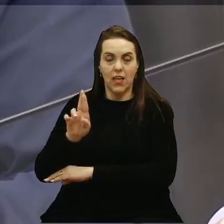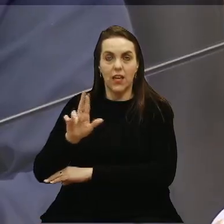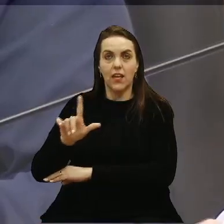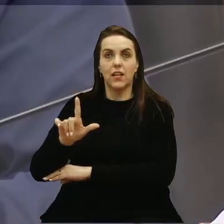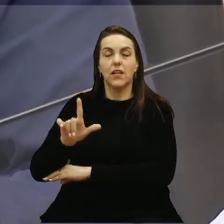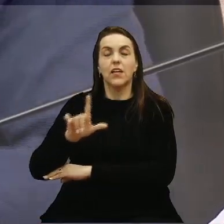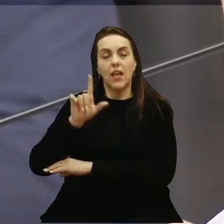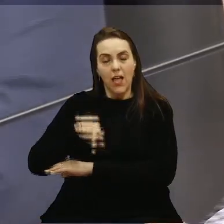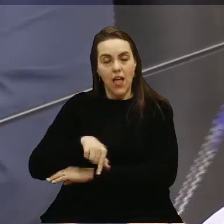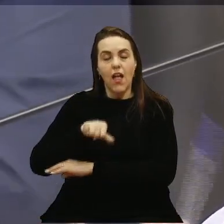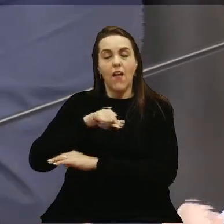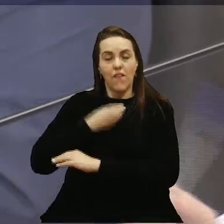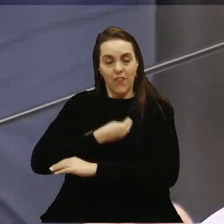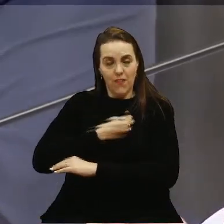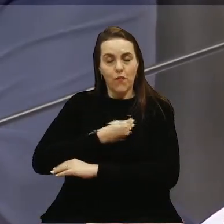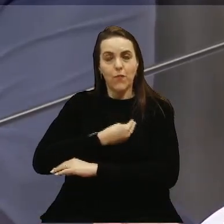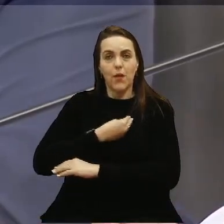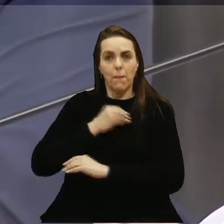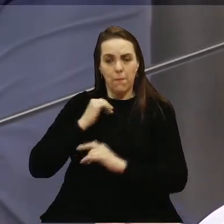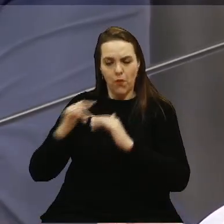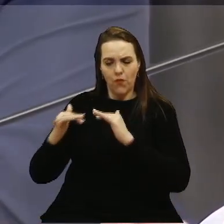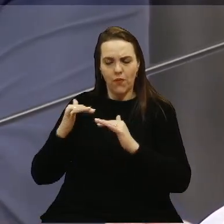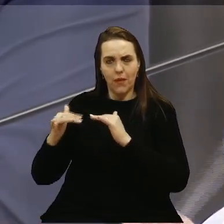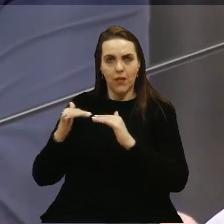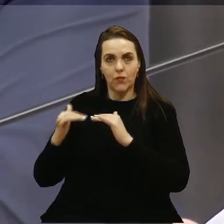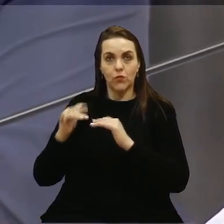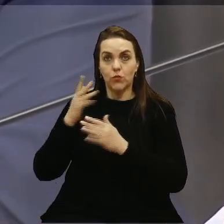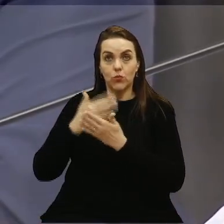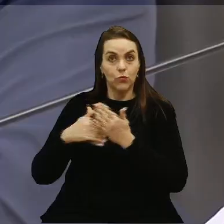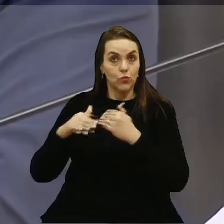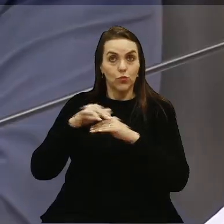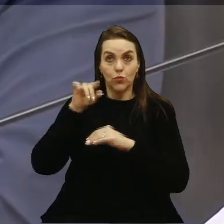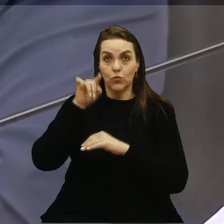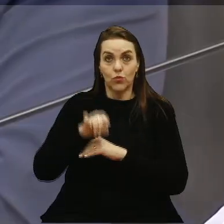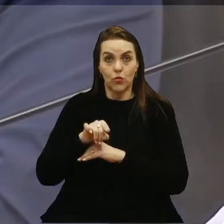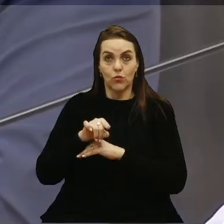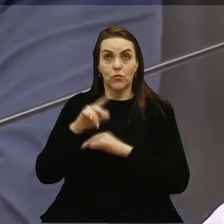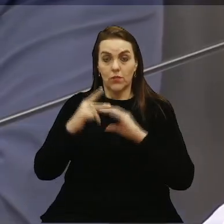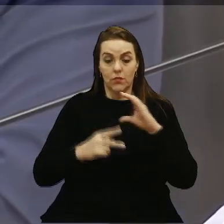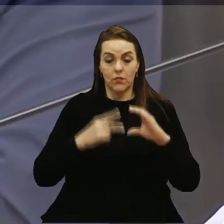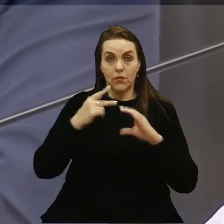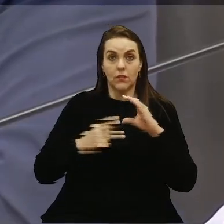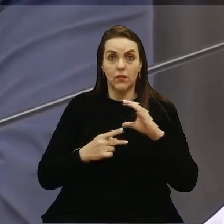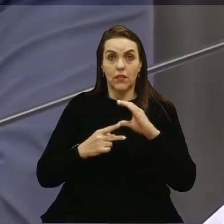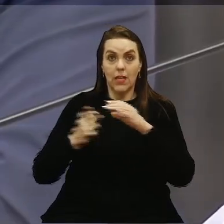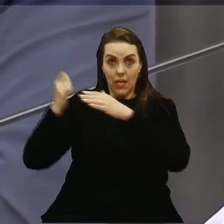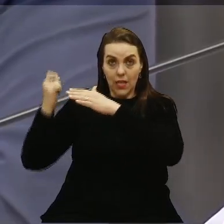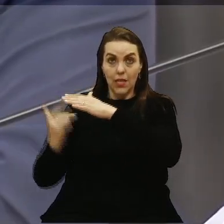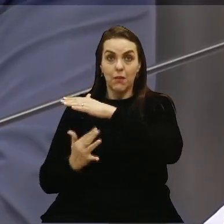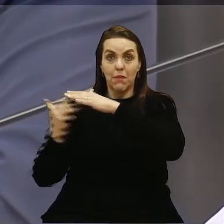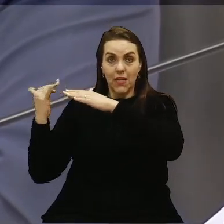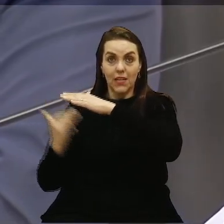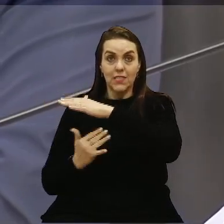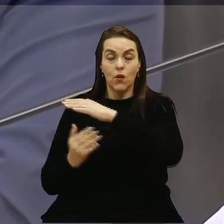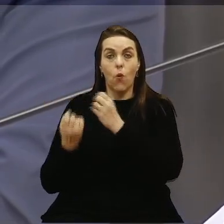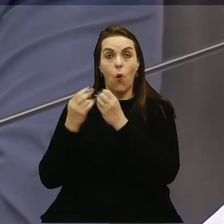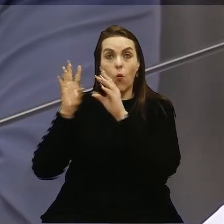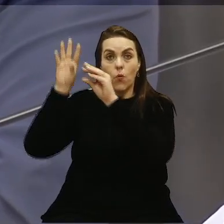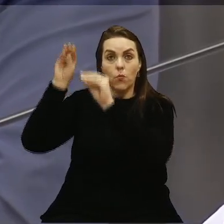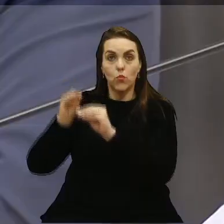estamos em movimento. E todos aqui que compõem essa casa legislativa são fruto de imigração ou de migração.